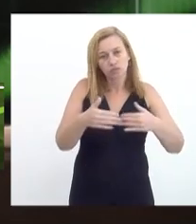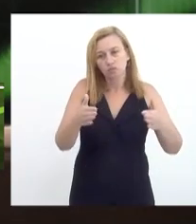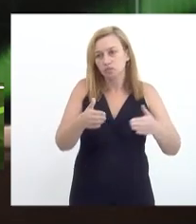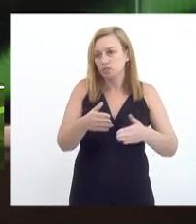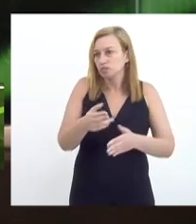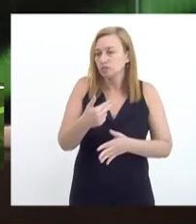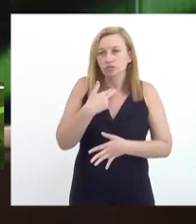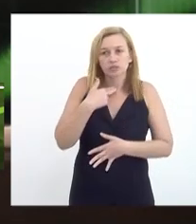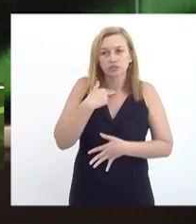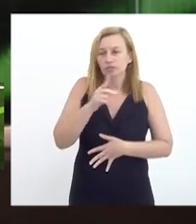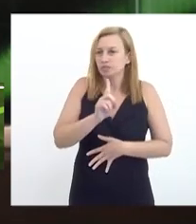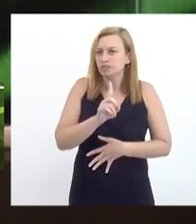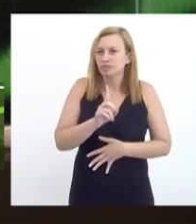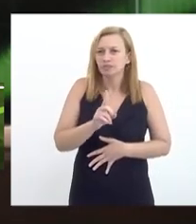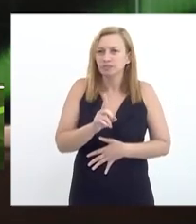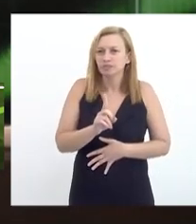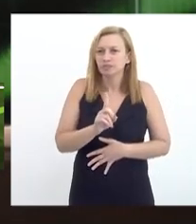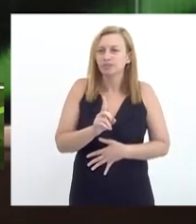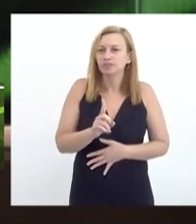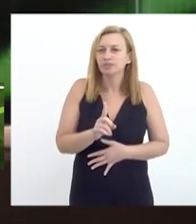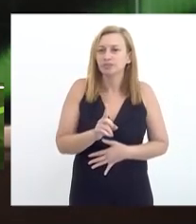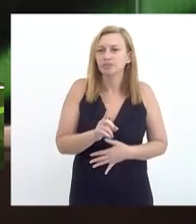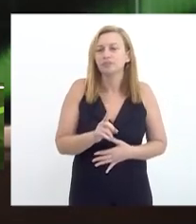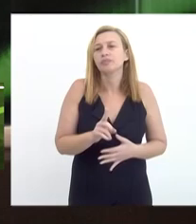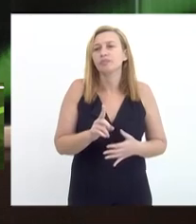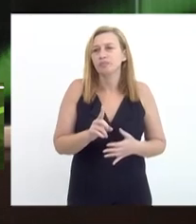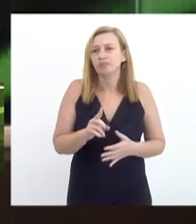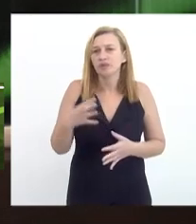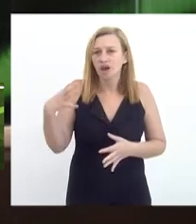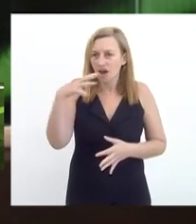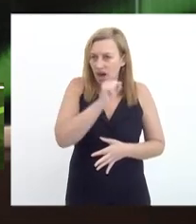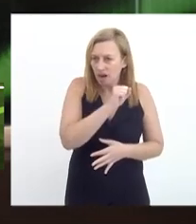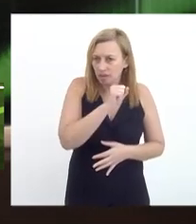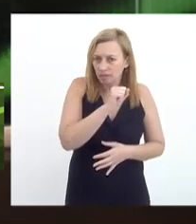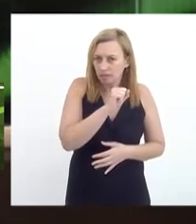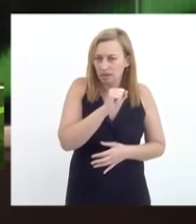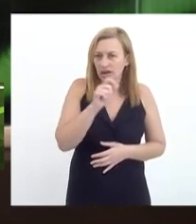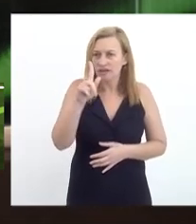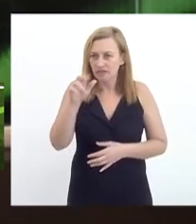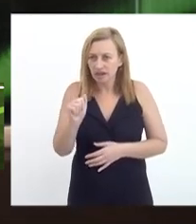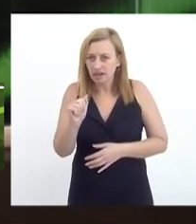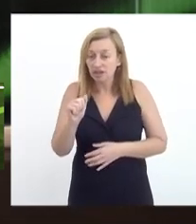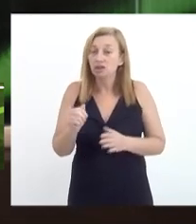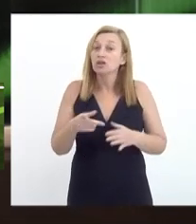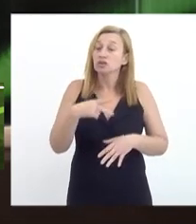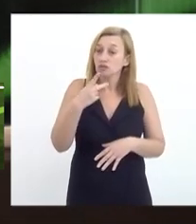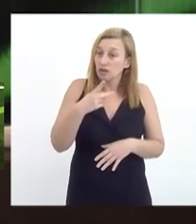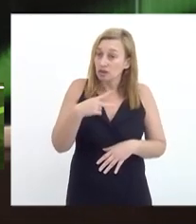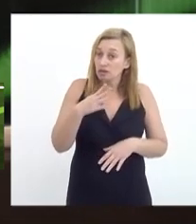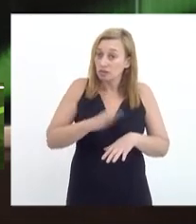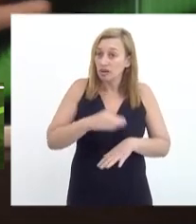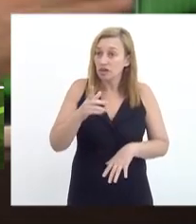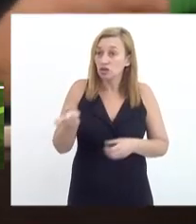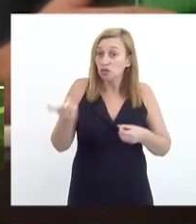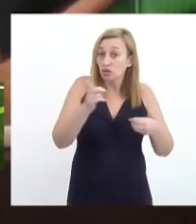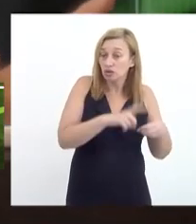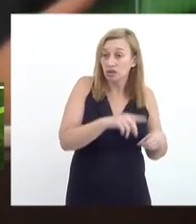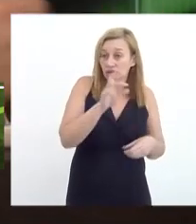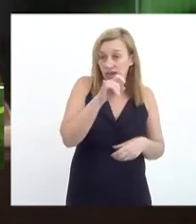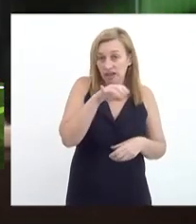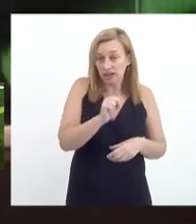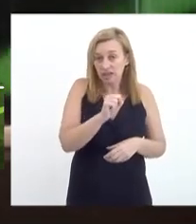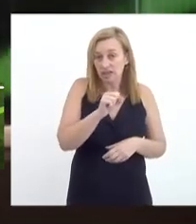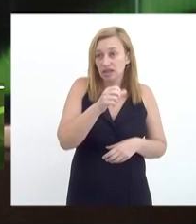Não é abrir o concurso Não, excelência Quer que seja preenchida Imediatamente a vacância Eu estou fazendo mais Eu estou voltando A vacância Em 6 de